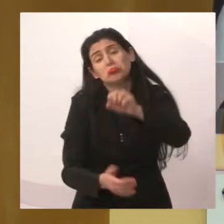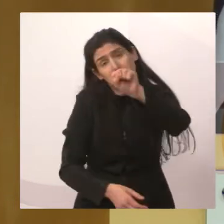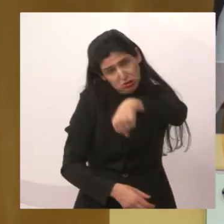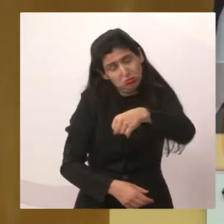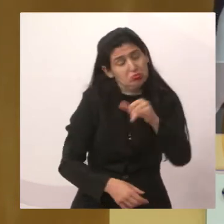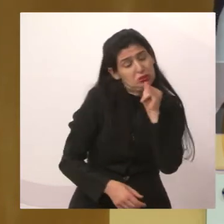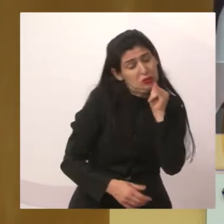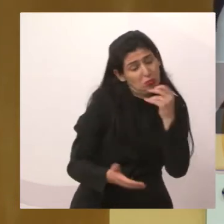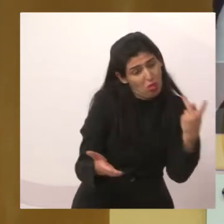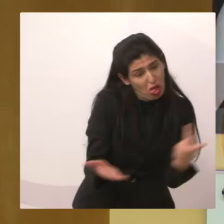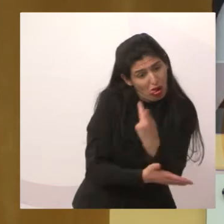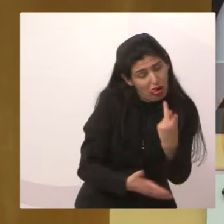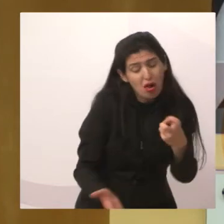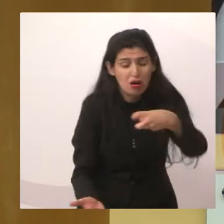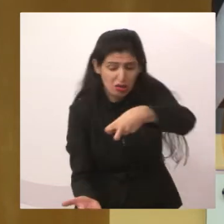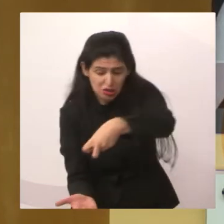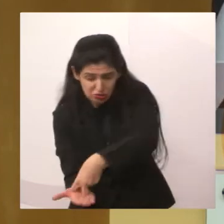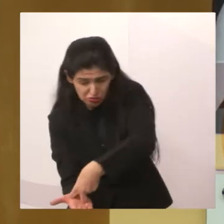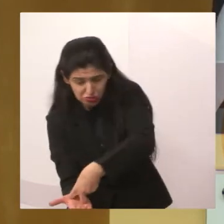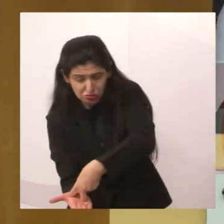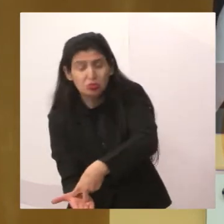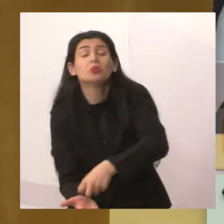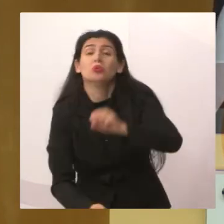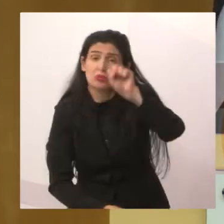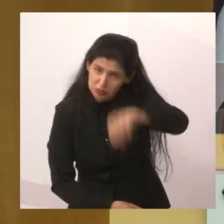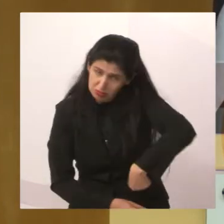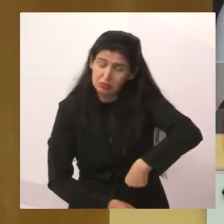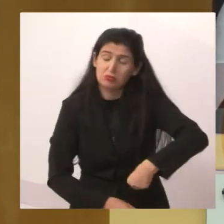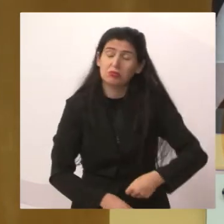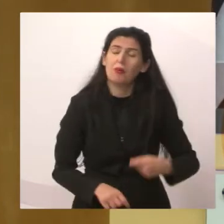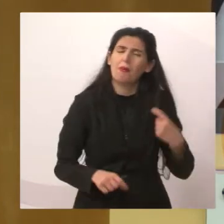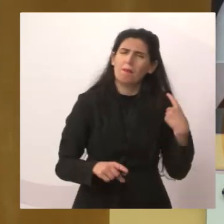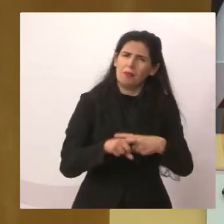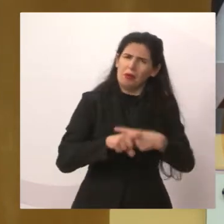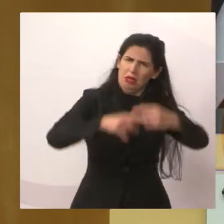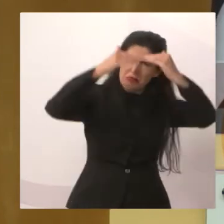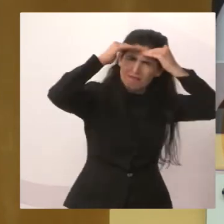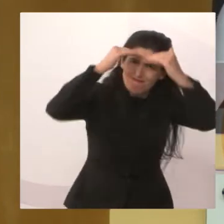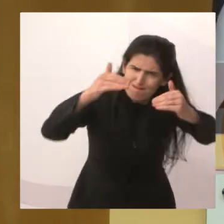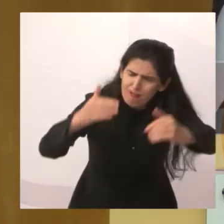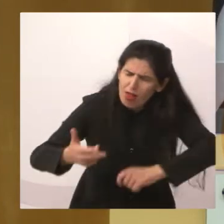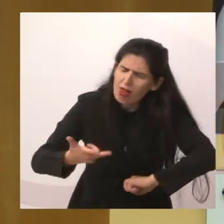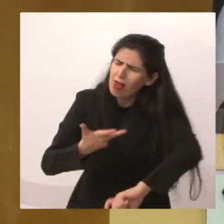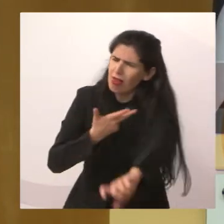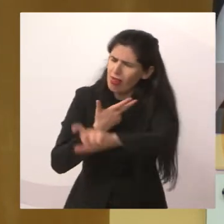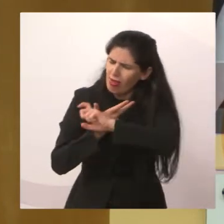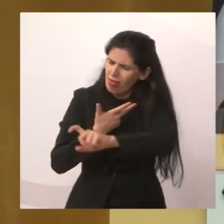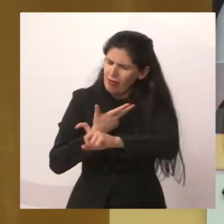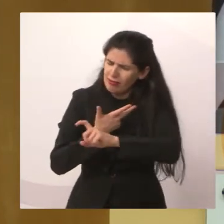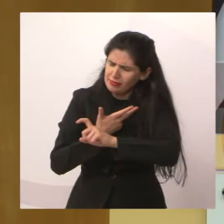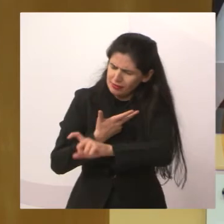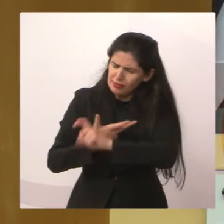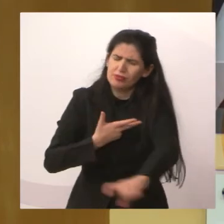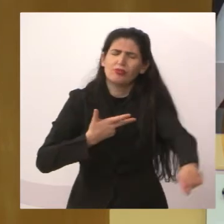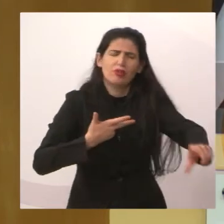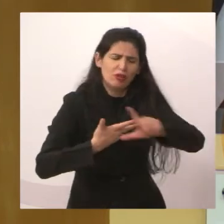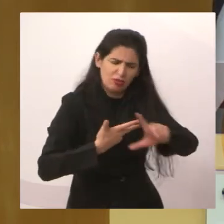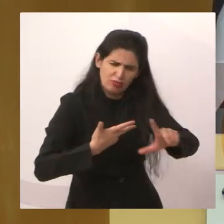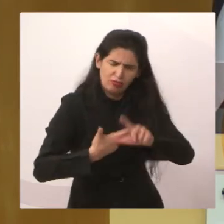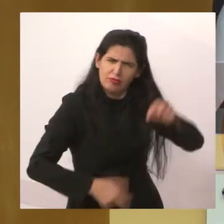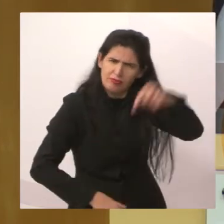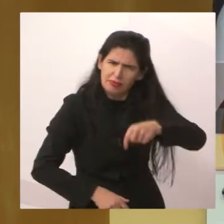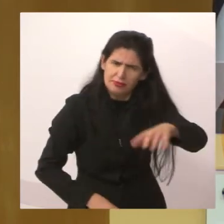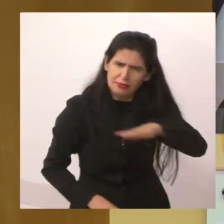a gente mantenha a transparência e a credibilidade dos poderes executivos e legislativos dessa